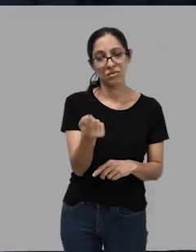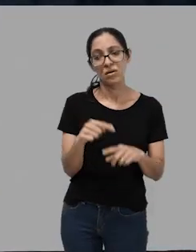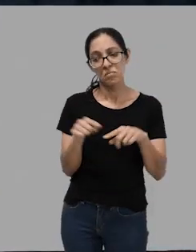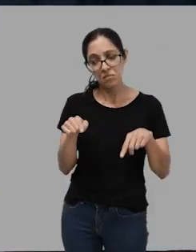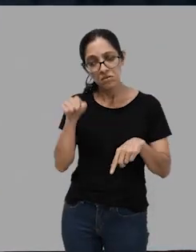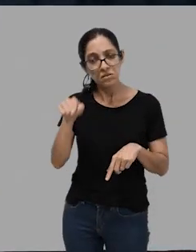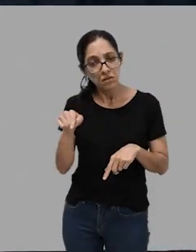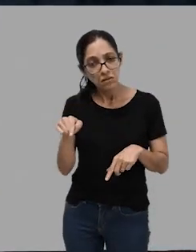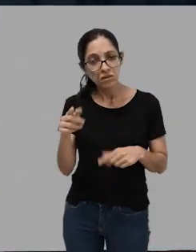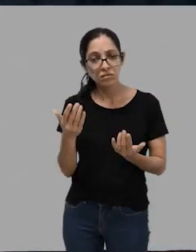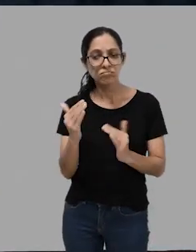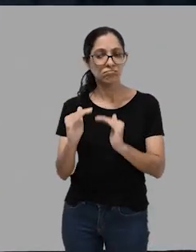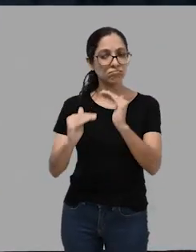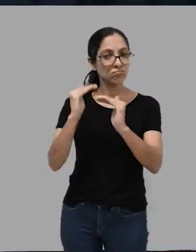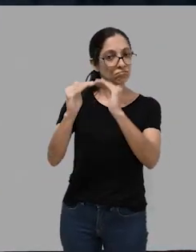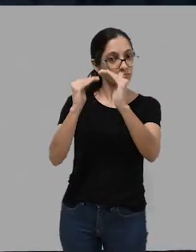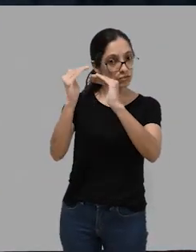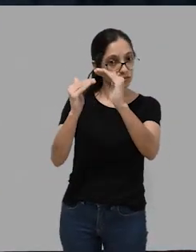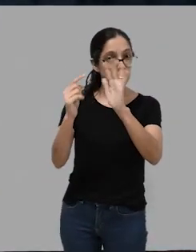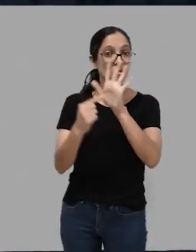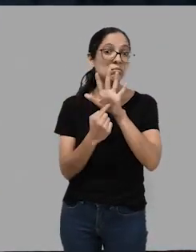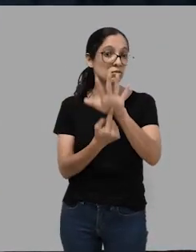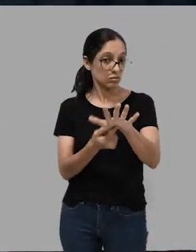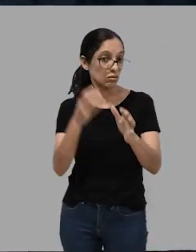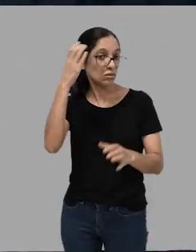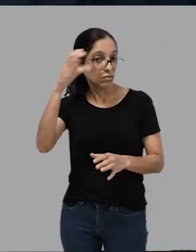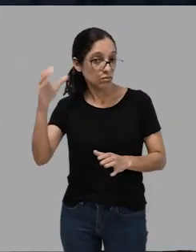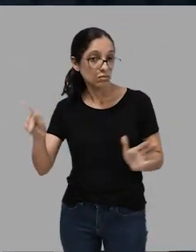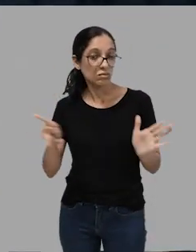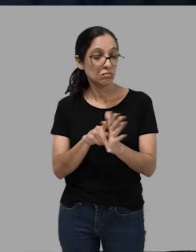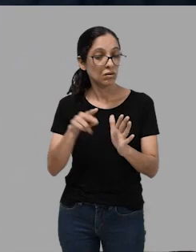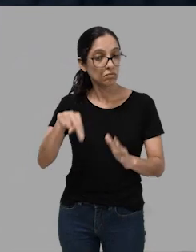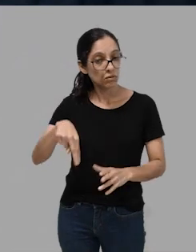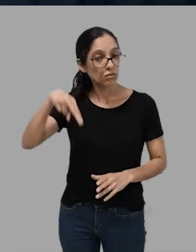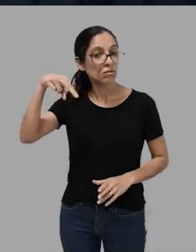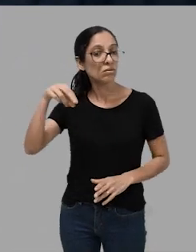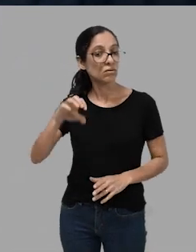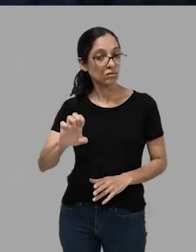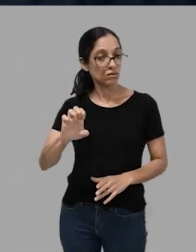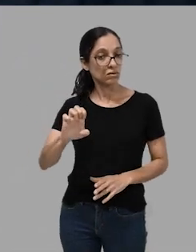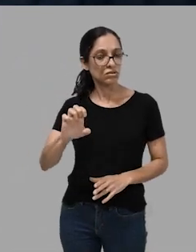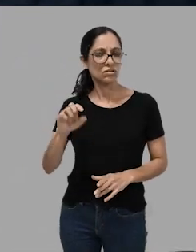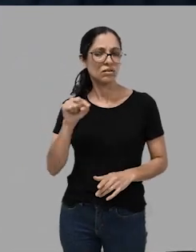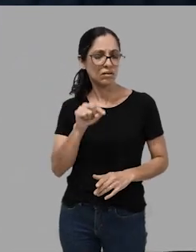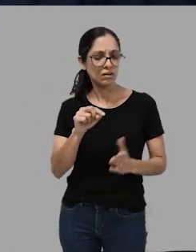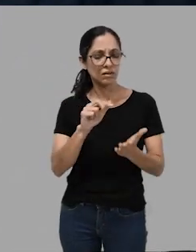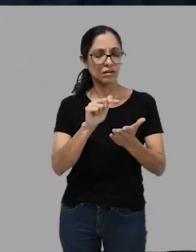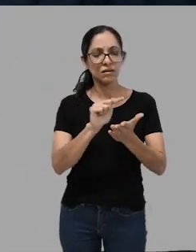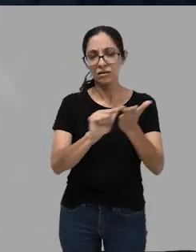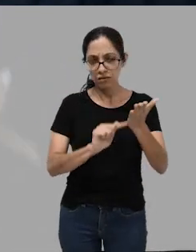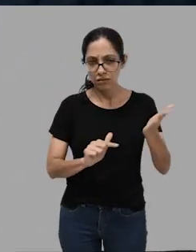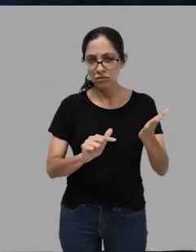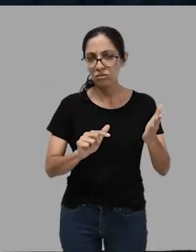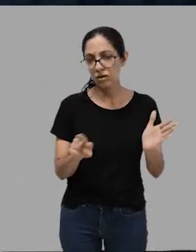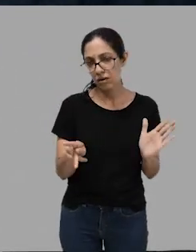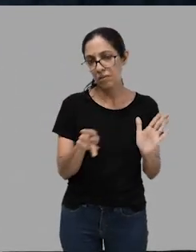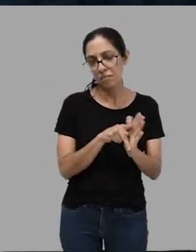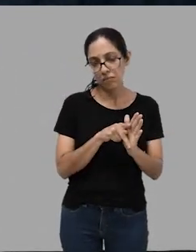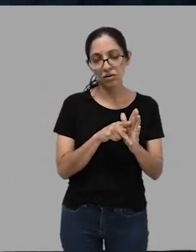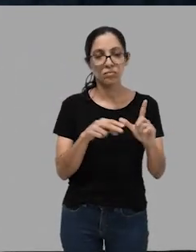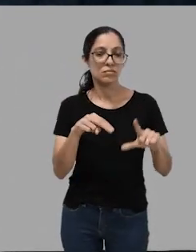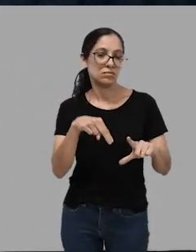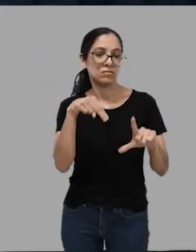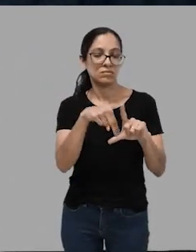um grande representante da cultura nordestina cultura nordestina na literatura de cordel então novela de Cavalaria